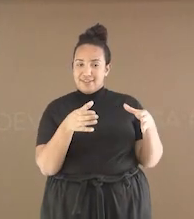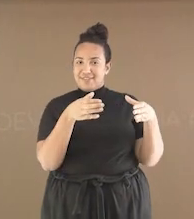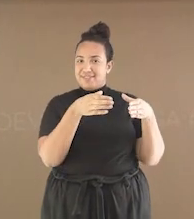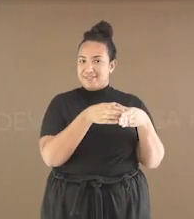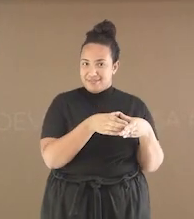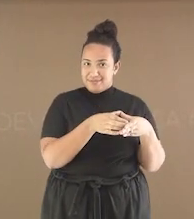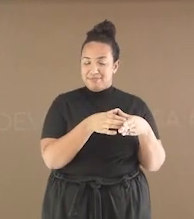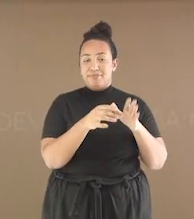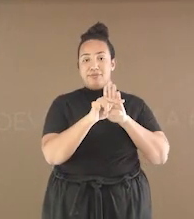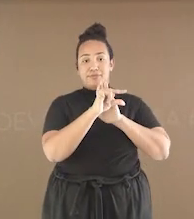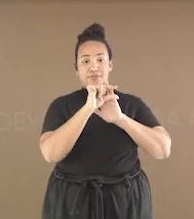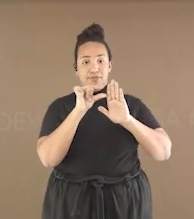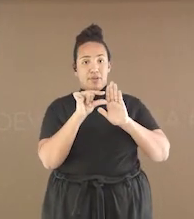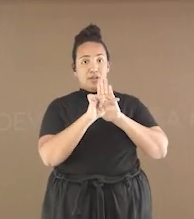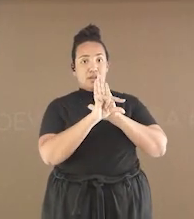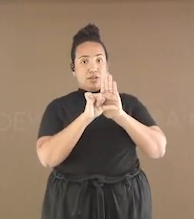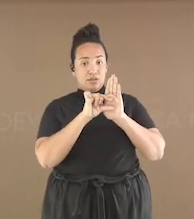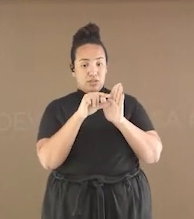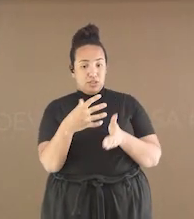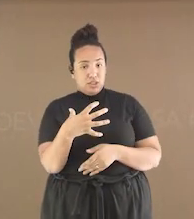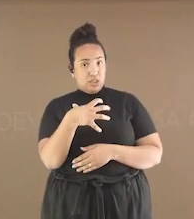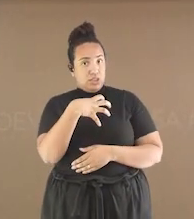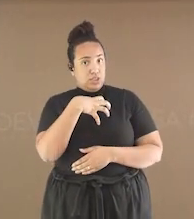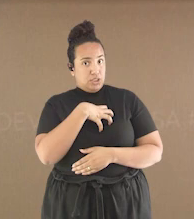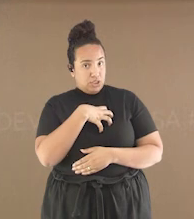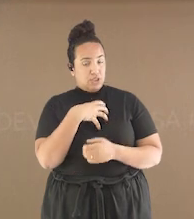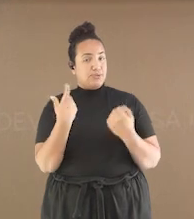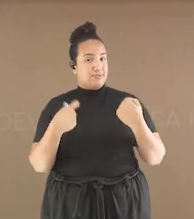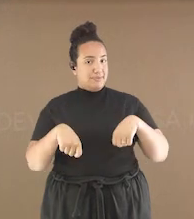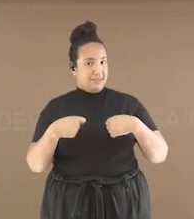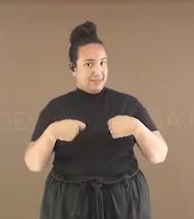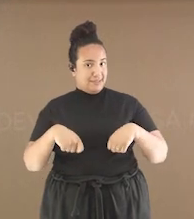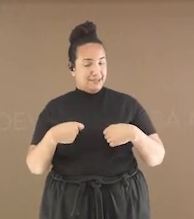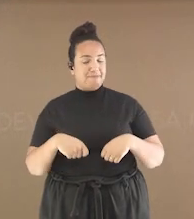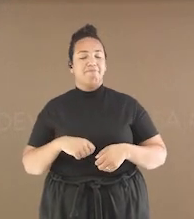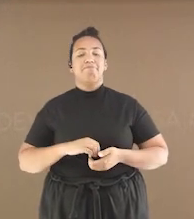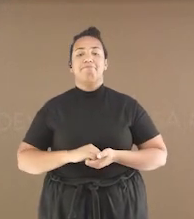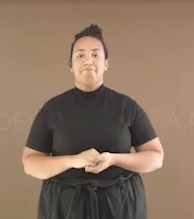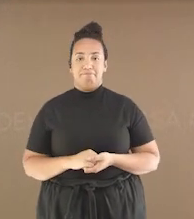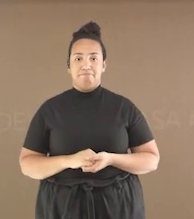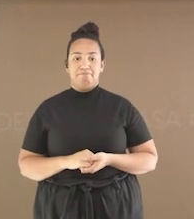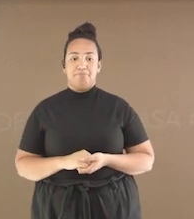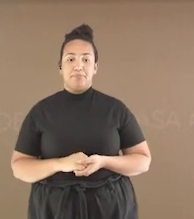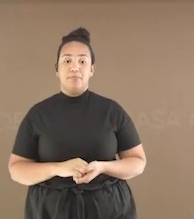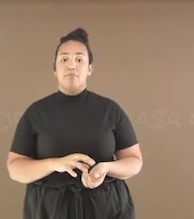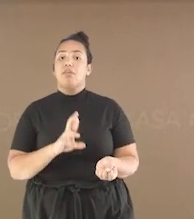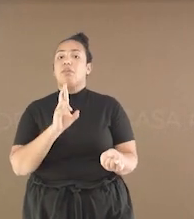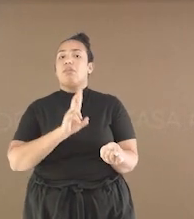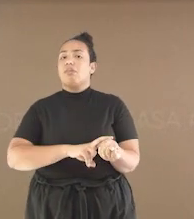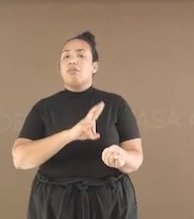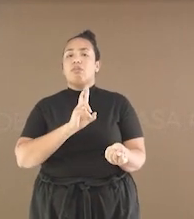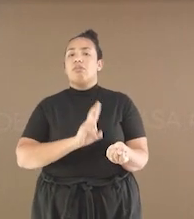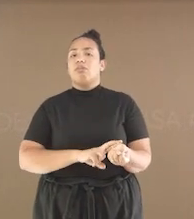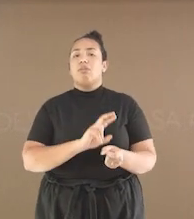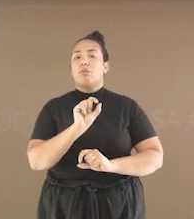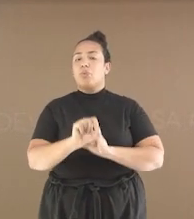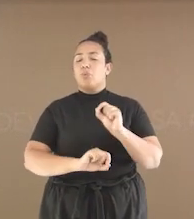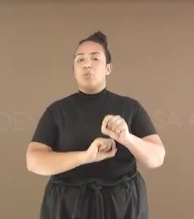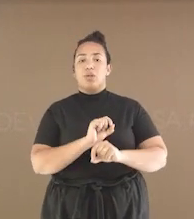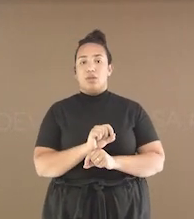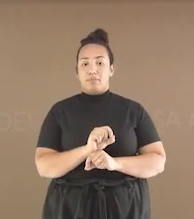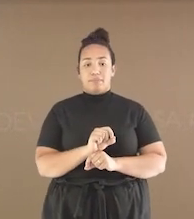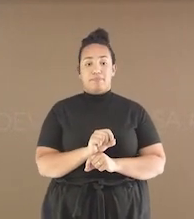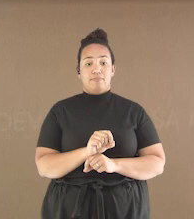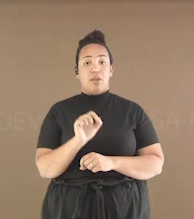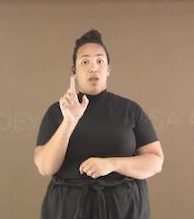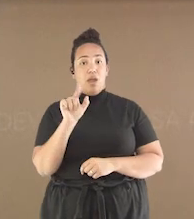possuem relações de sentido entre si. E as rimas? As rimas são feitas entre um